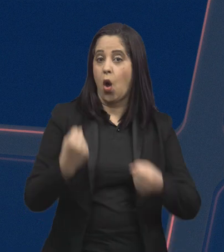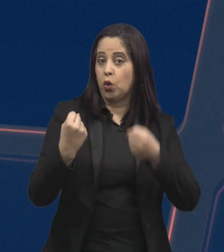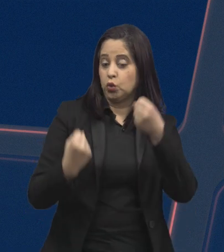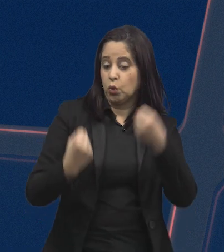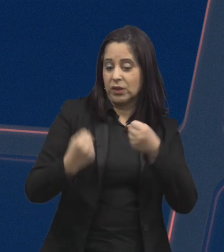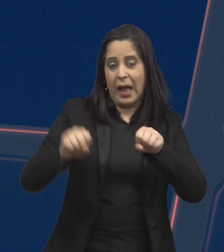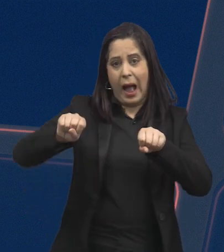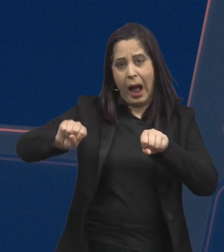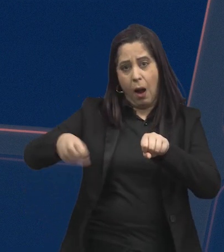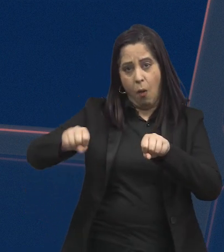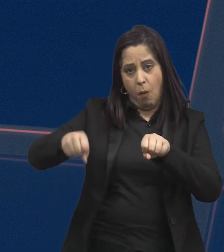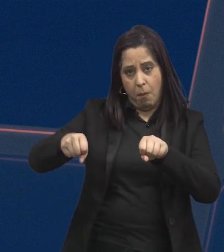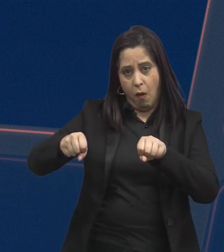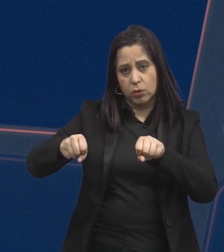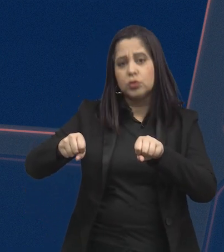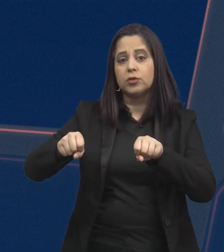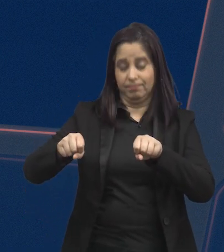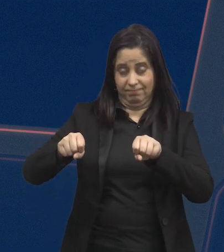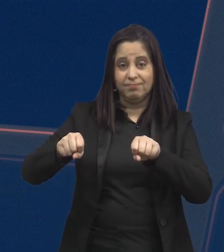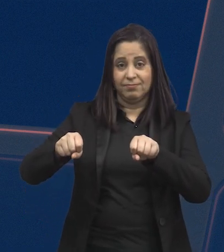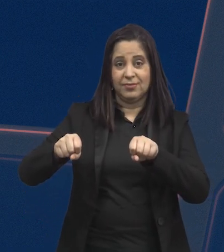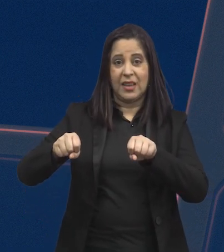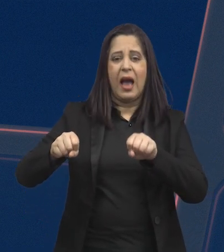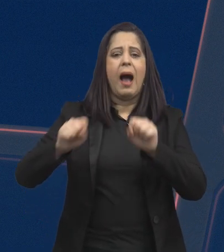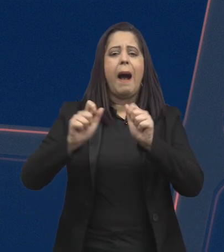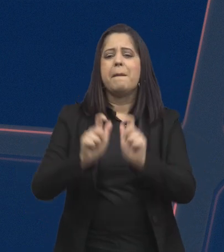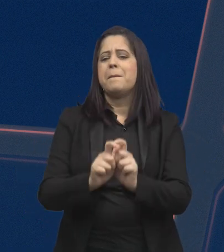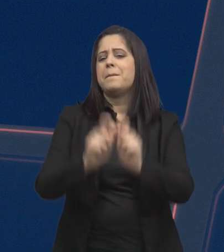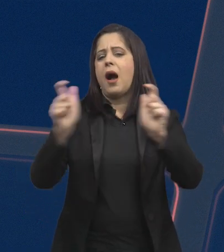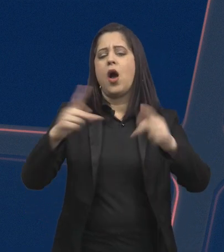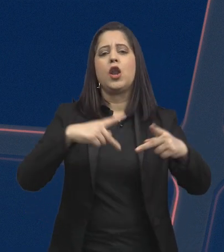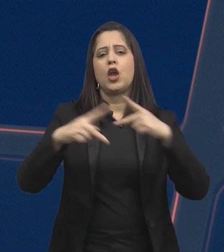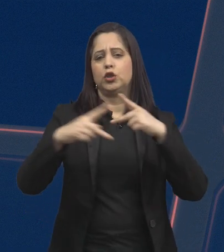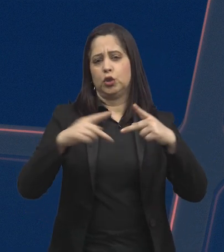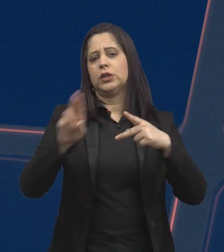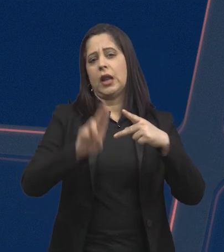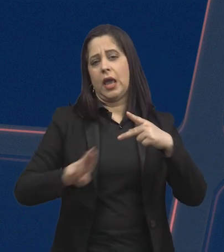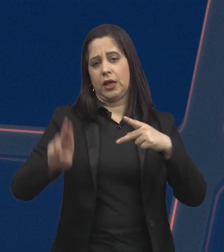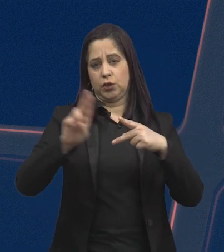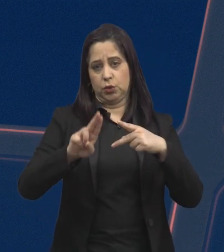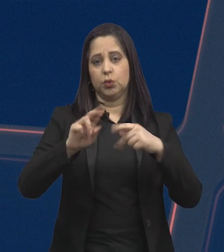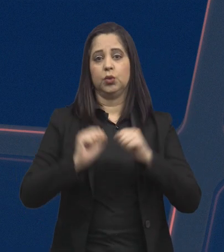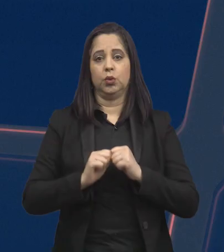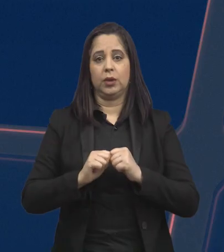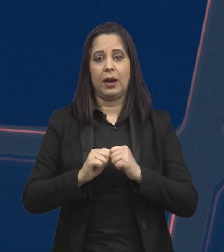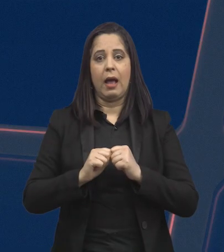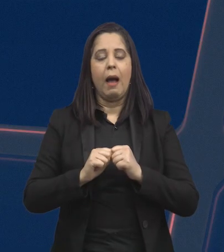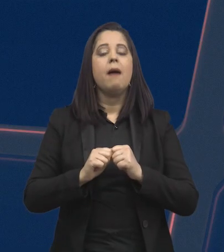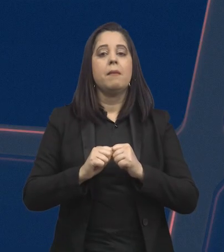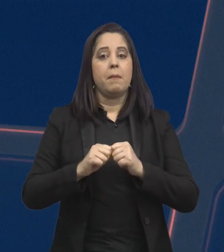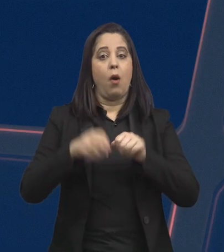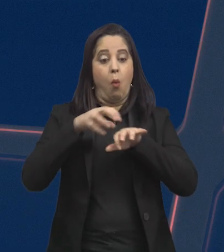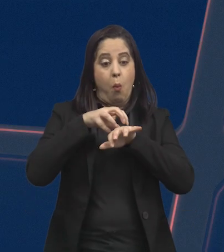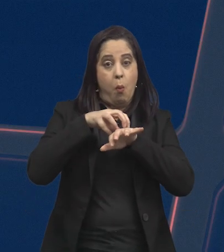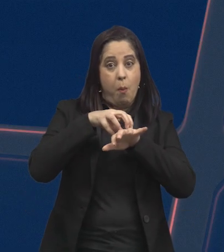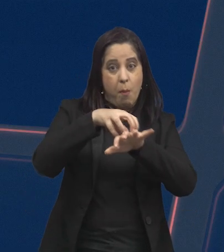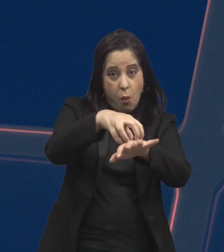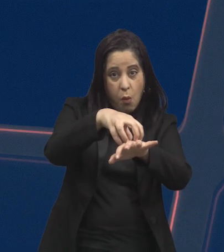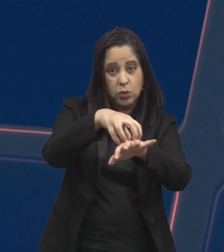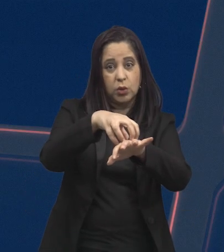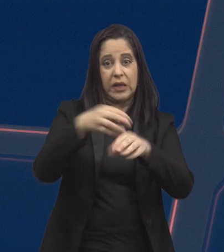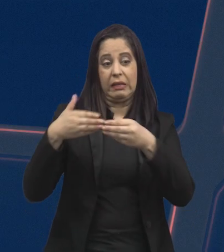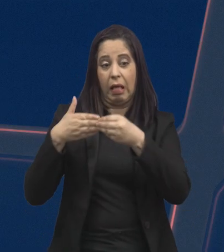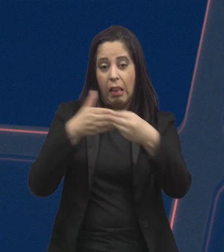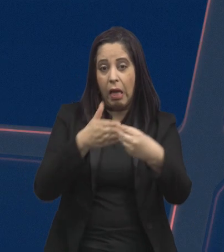Seja nos carros ou nas motos, eles fazem parte da rotina de milhares de joseenses. Os motoristas e entregadores de aplicativos